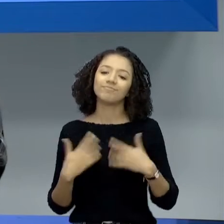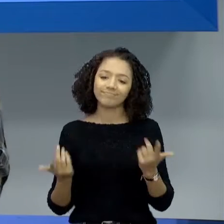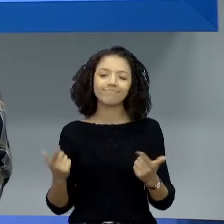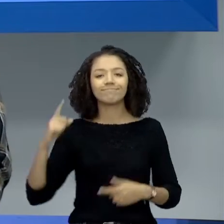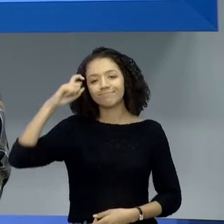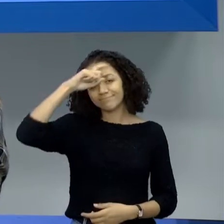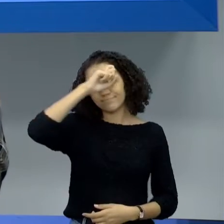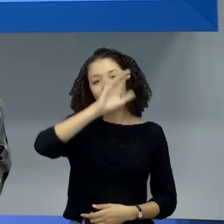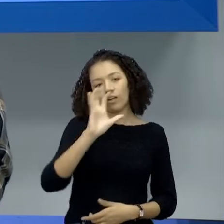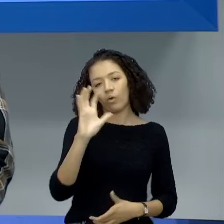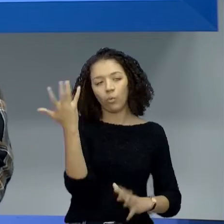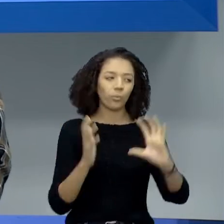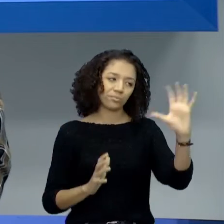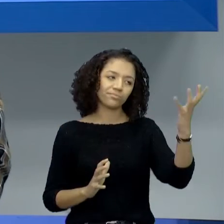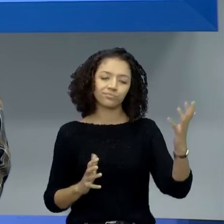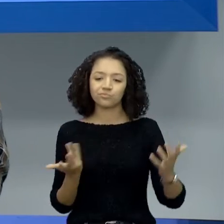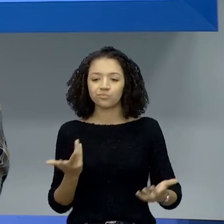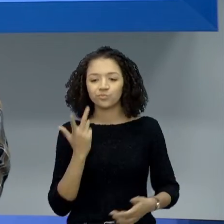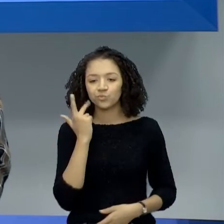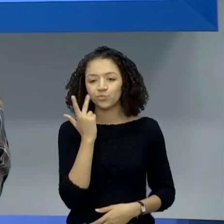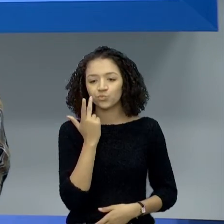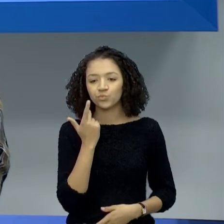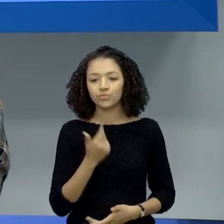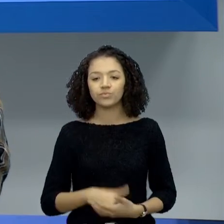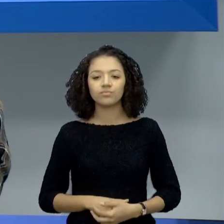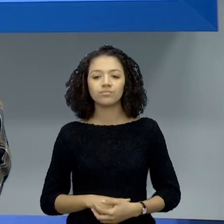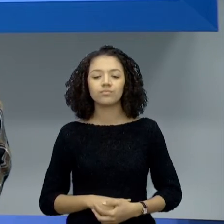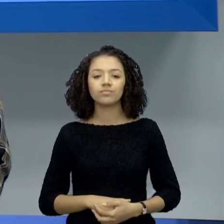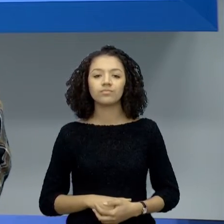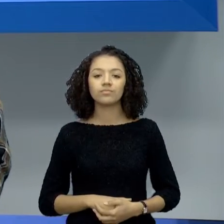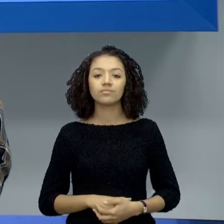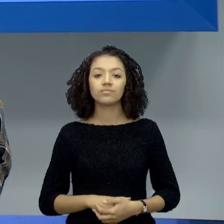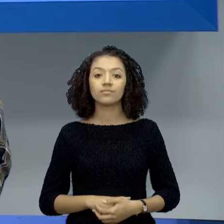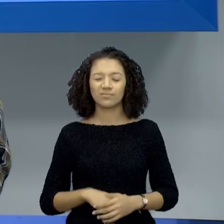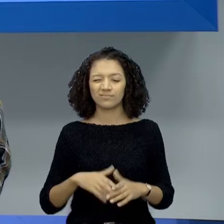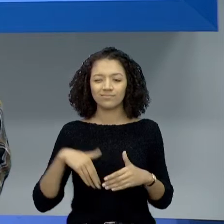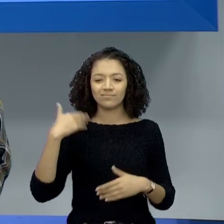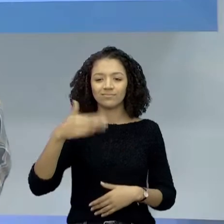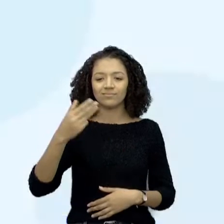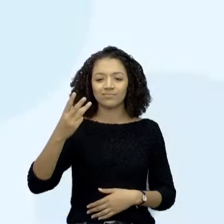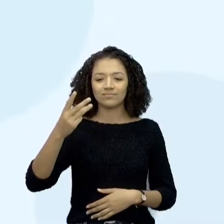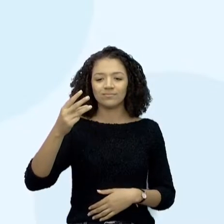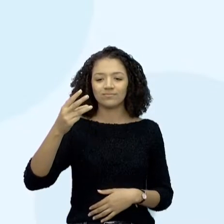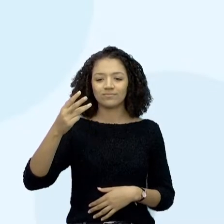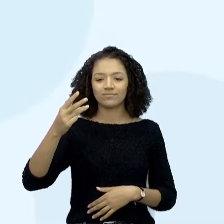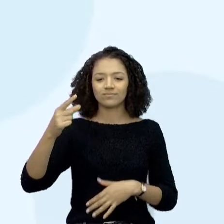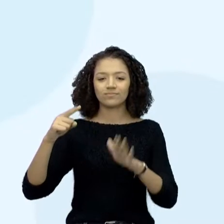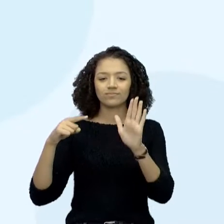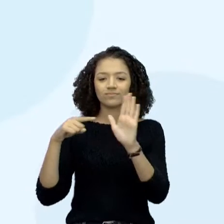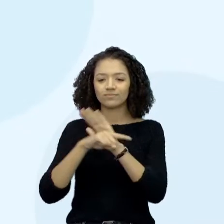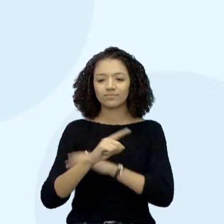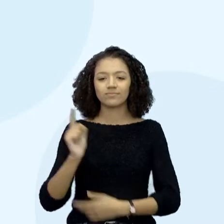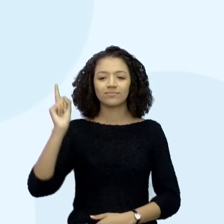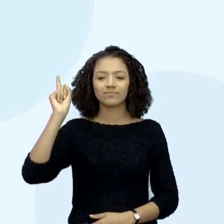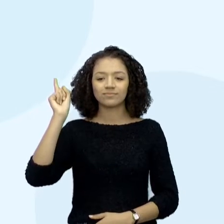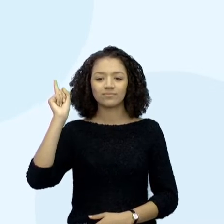acaba acontecendo, né, faz parte do processo. E vamos lá para a nossa terceira pergunta, então? Vamos lá, na nossa